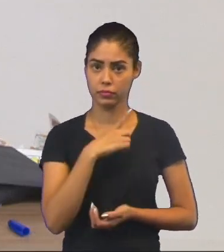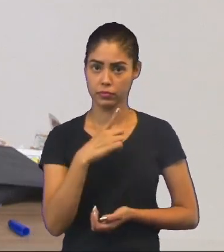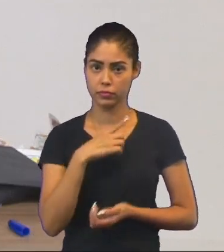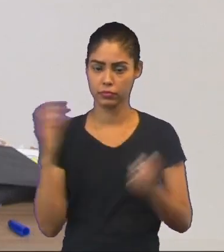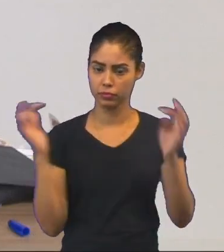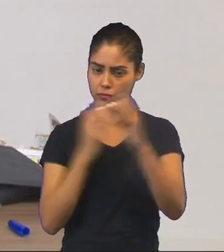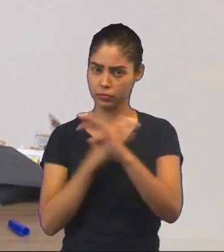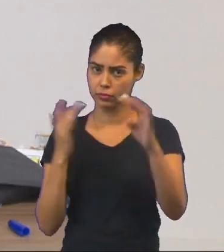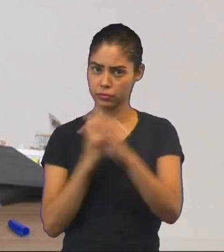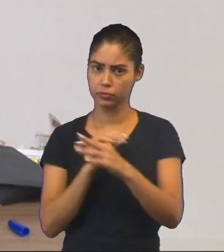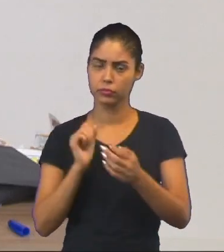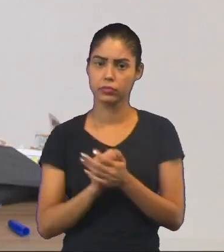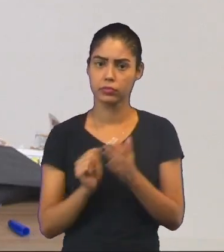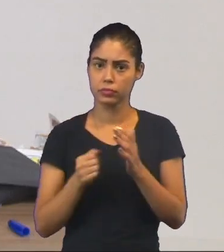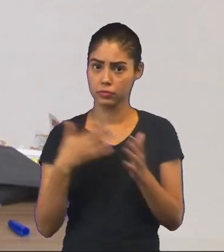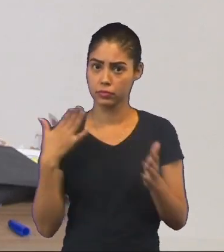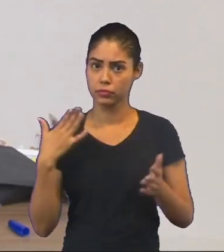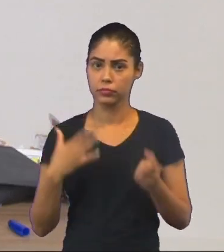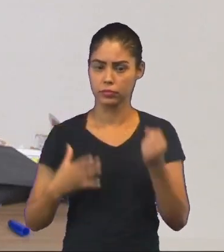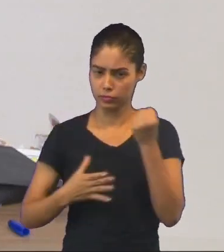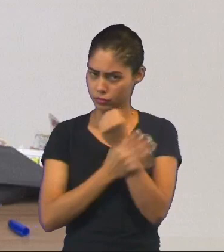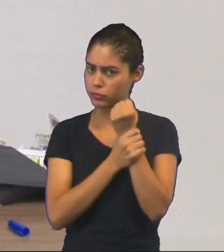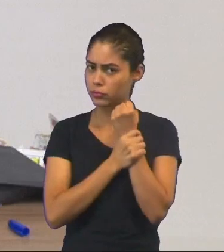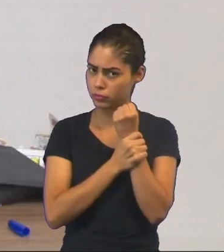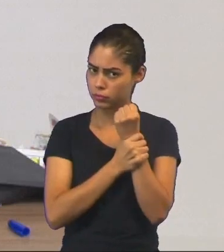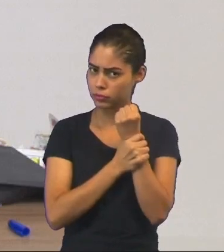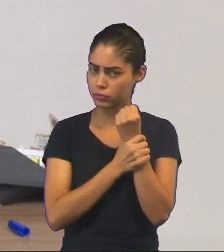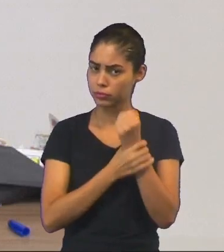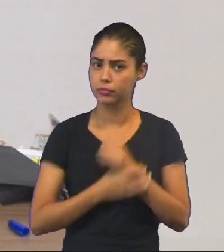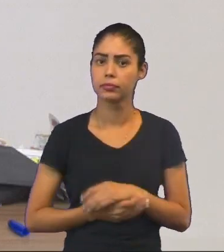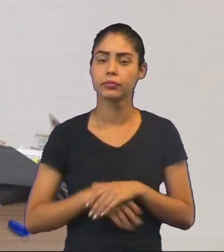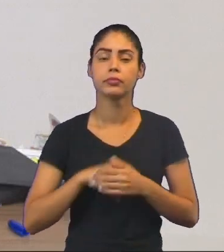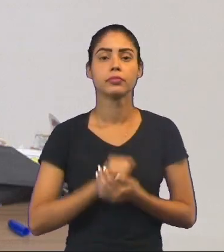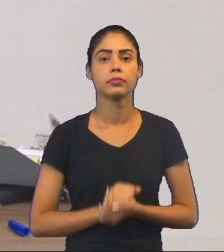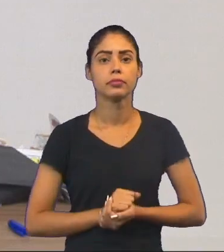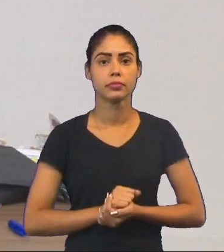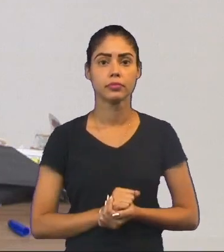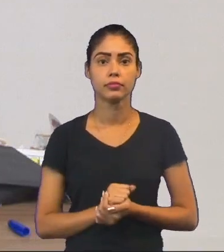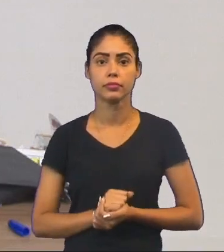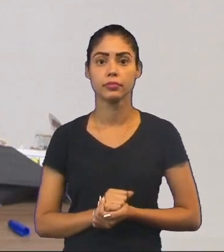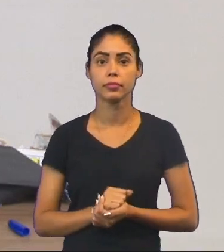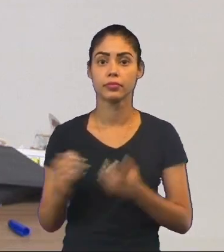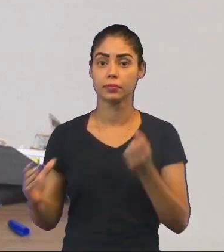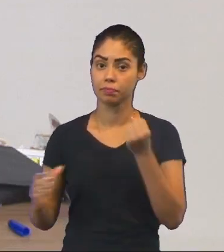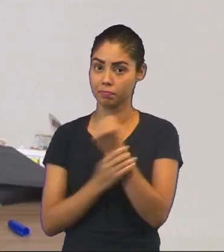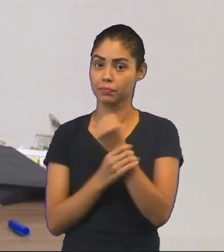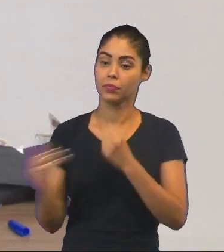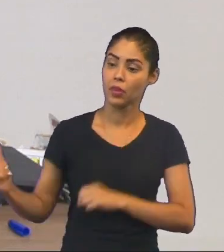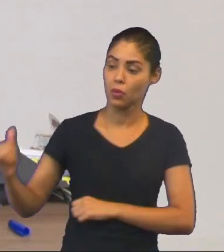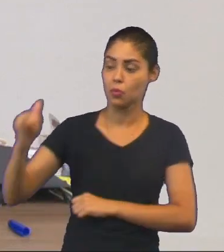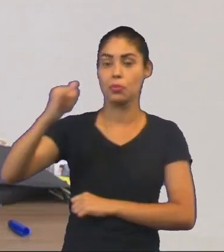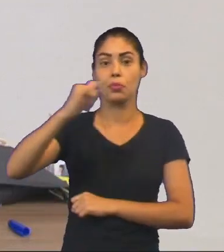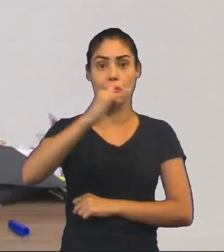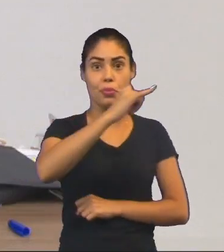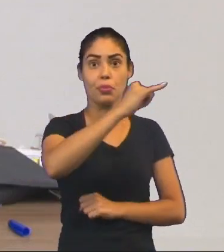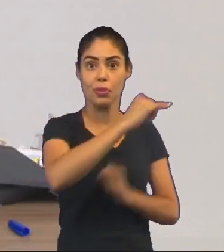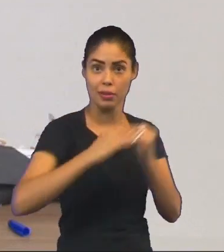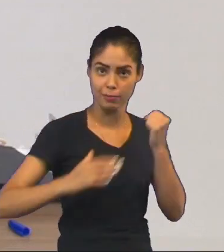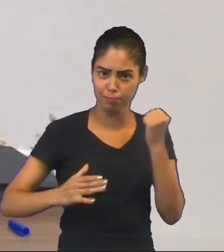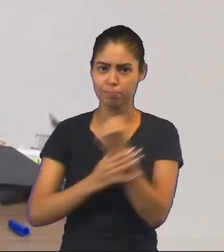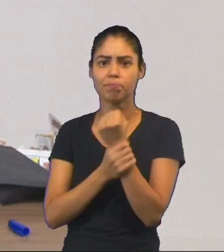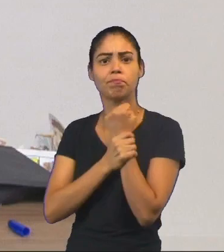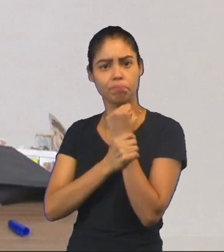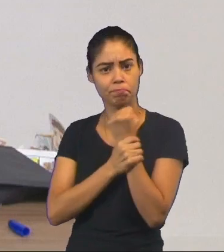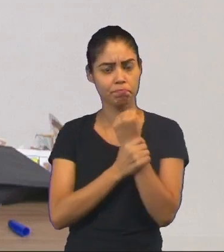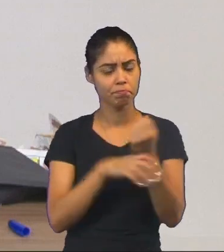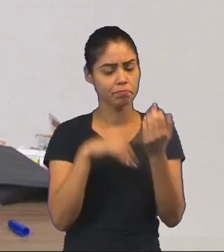um meio de transporte que é muito seguro? É o meio de transporte aéreo, o avião. O avião,